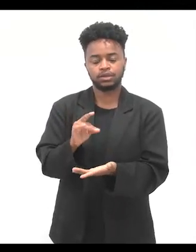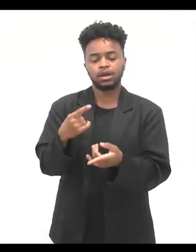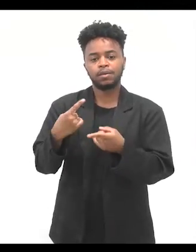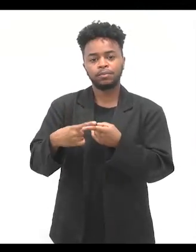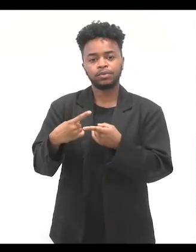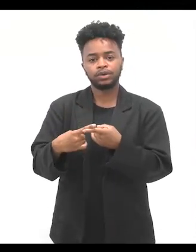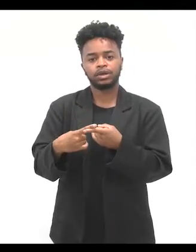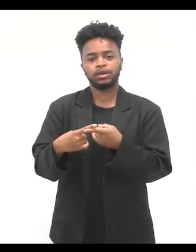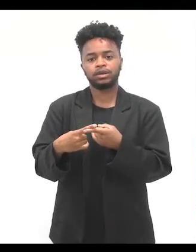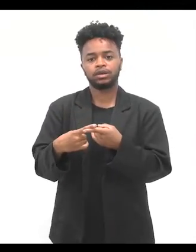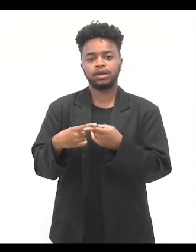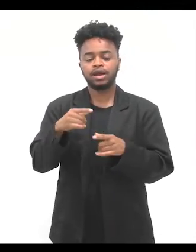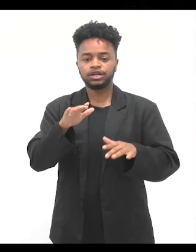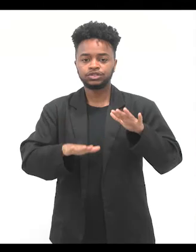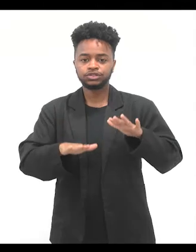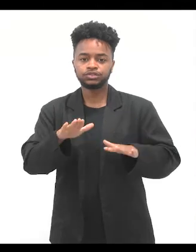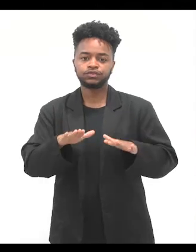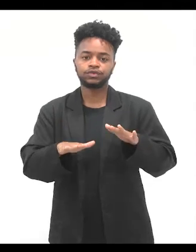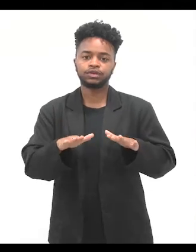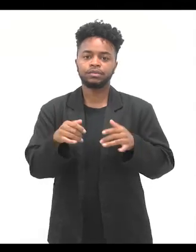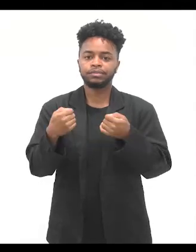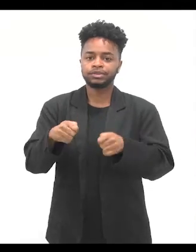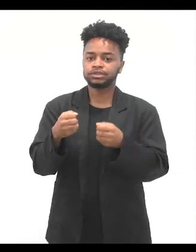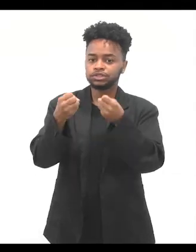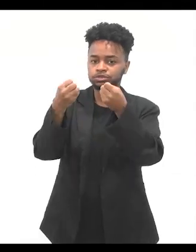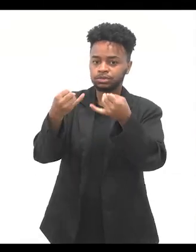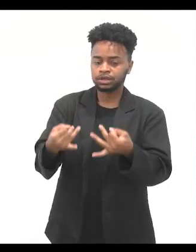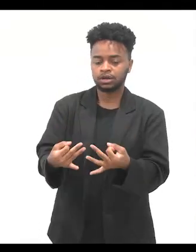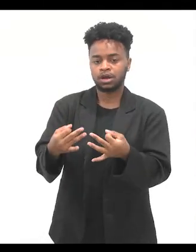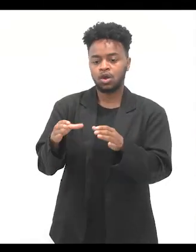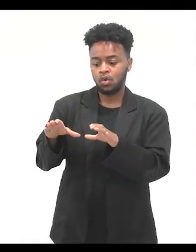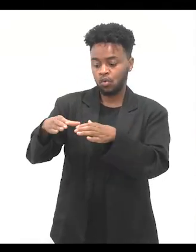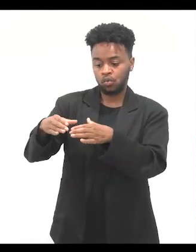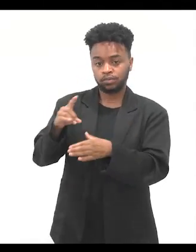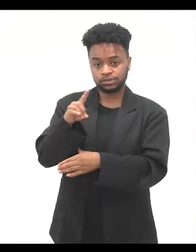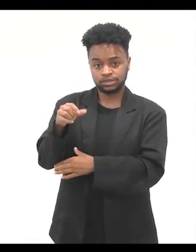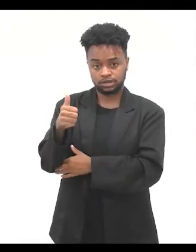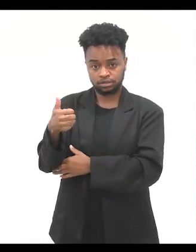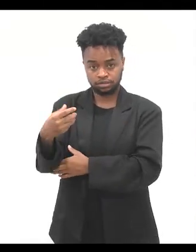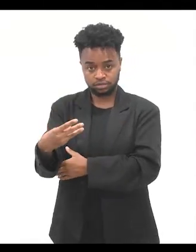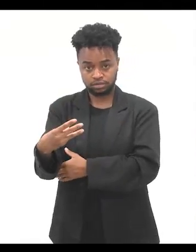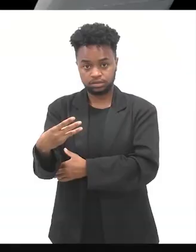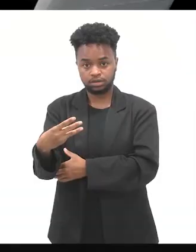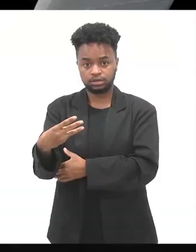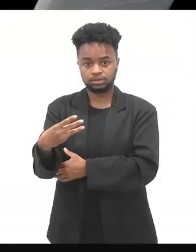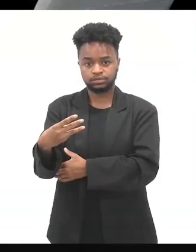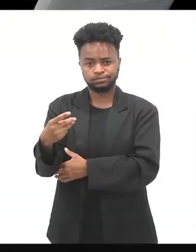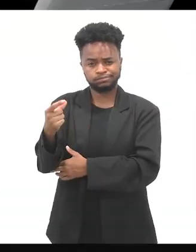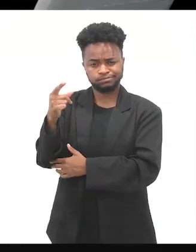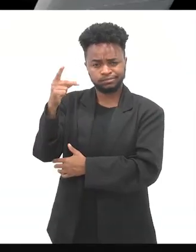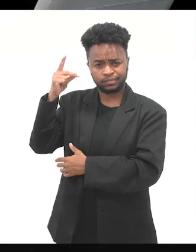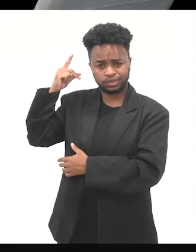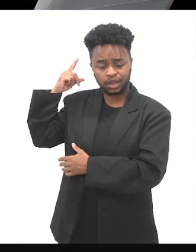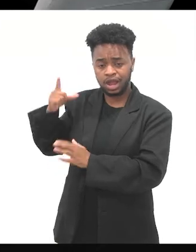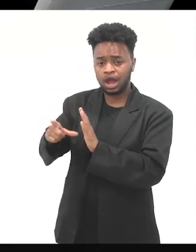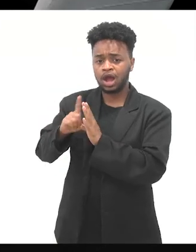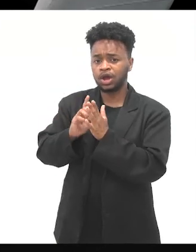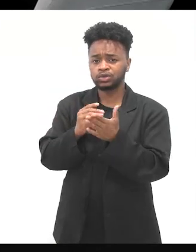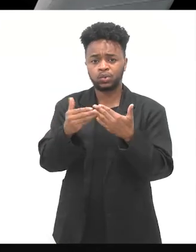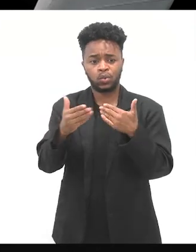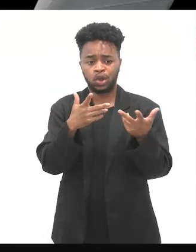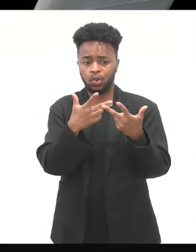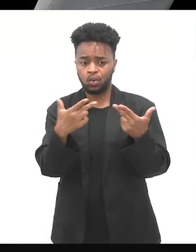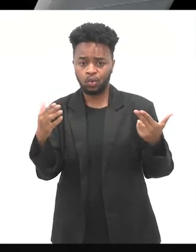muitas vezes, explicar que a colônia Z13, antes de tudo isso que vem em Copacabana, antes mesmo do